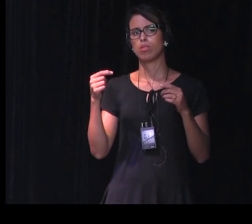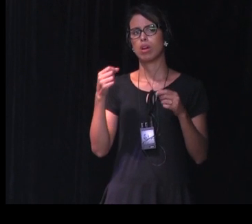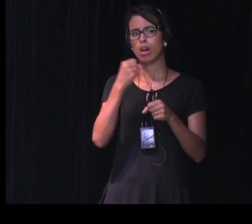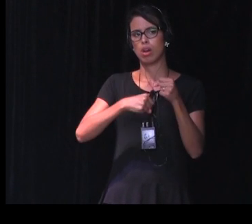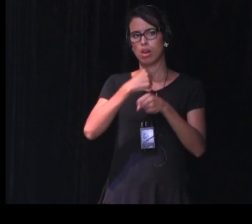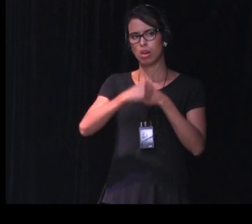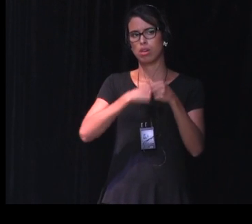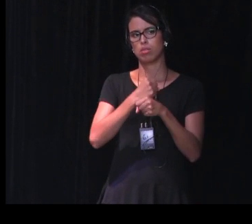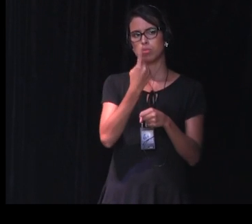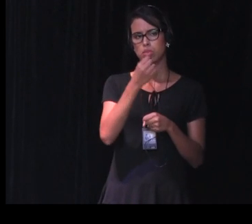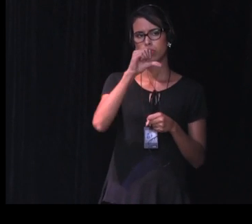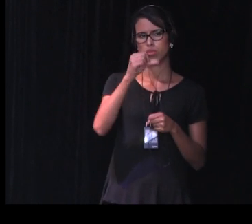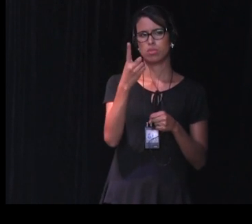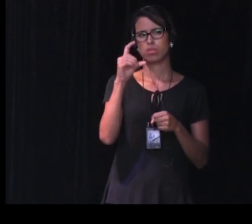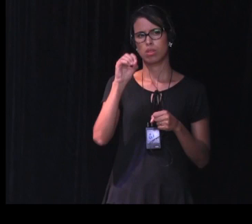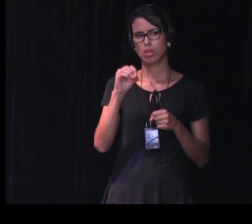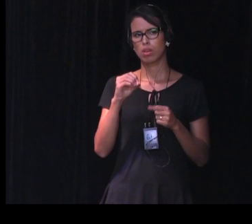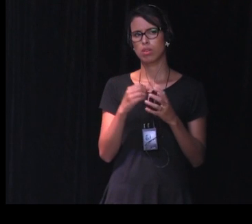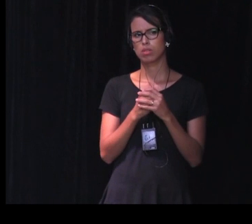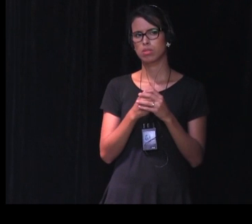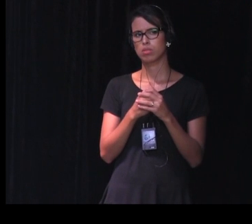1910, Peñón de Santa Luzia,